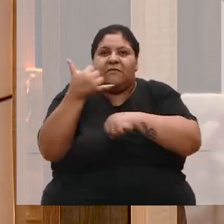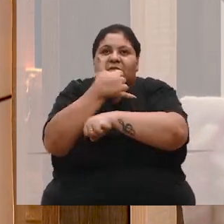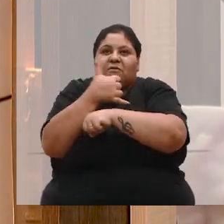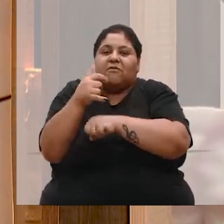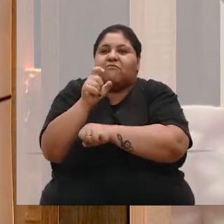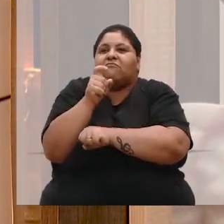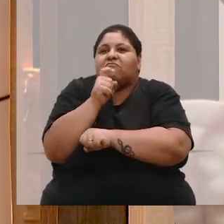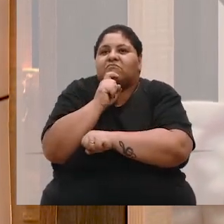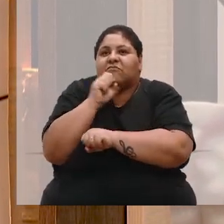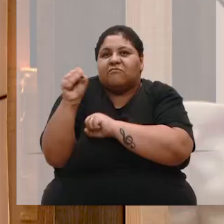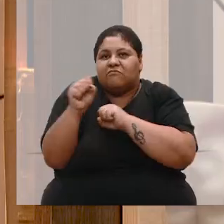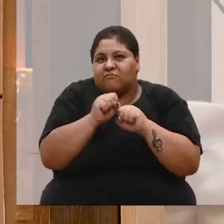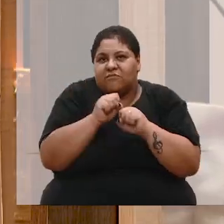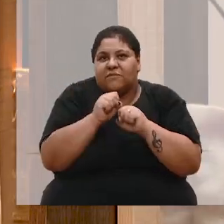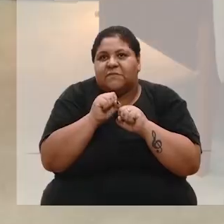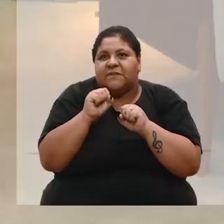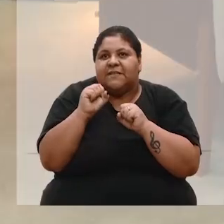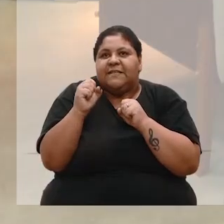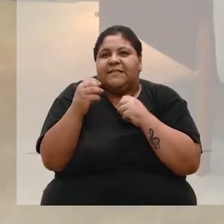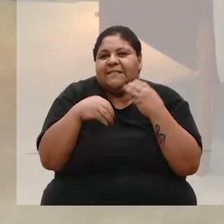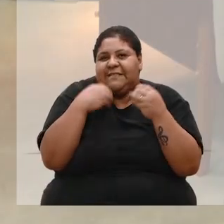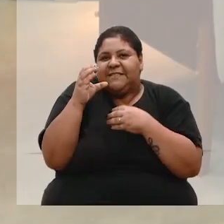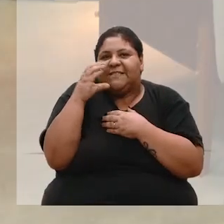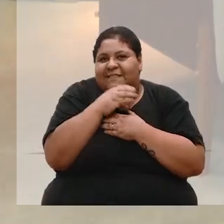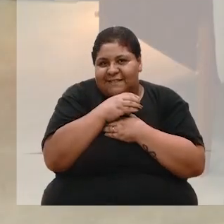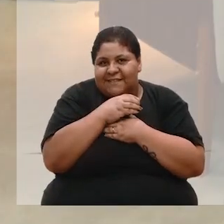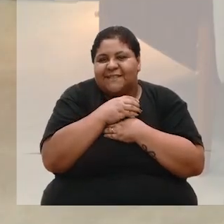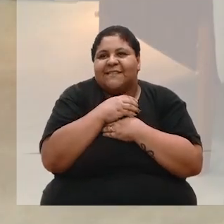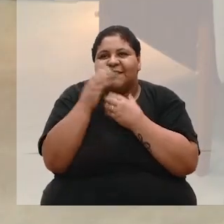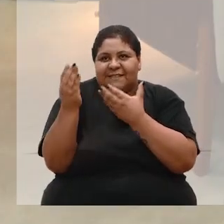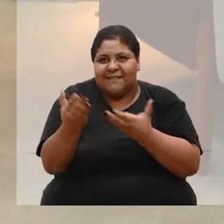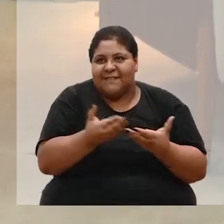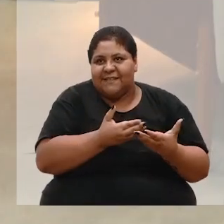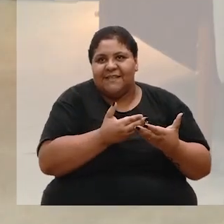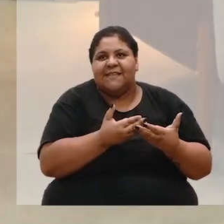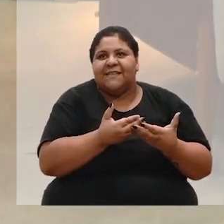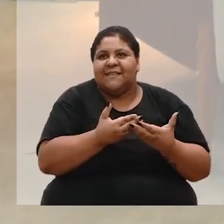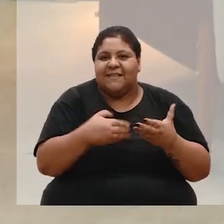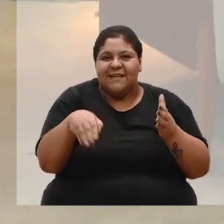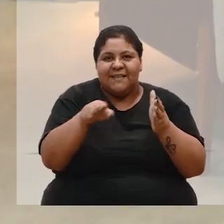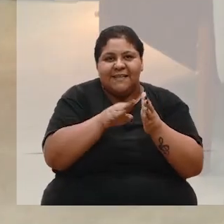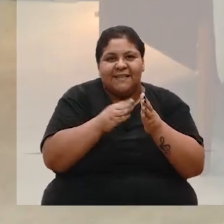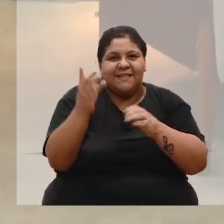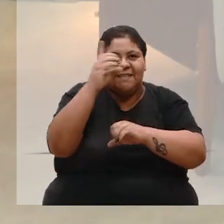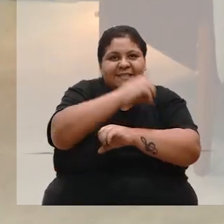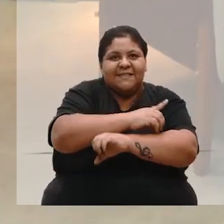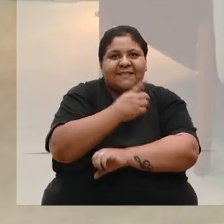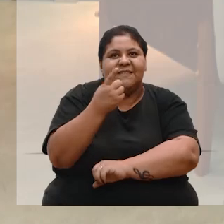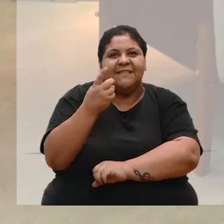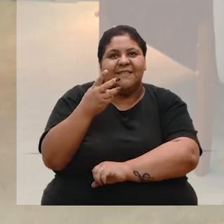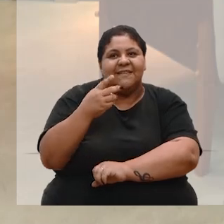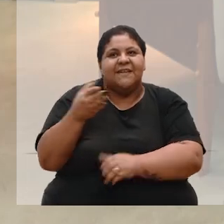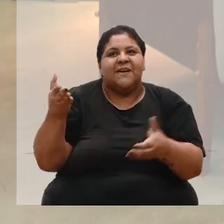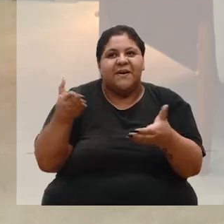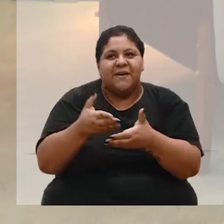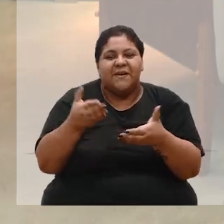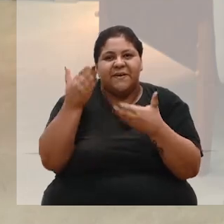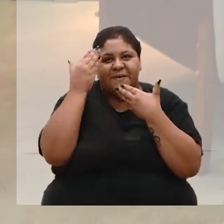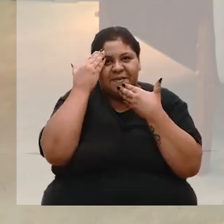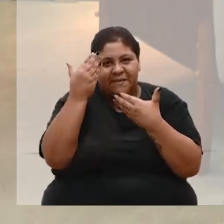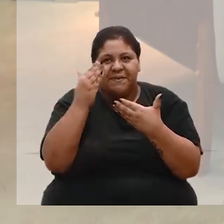frio, ela possa se sentir quente. Então, seja muito bem-vindo e até o dia 14. Até o dia 14 estaremos lá. Muito obrigado,